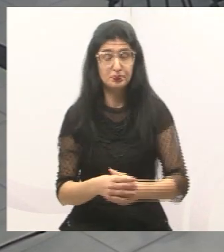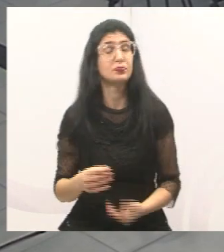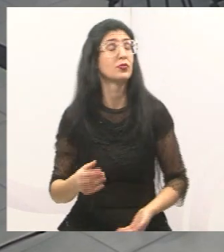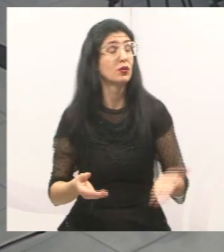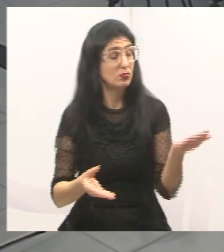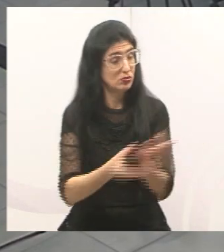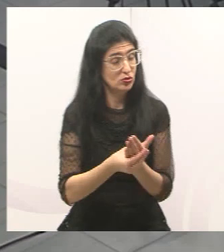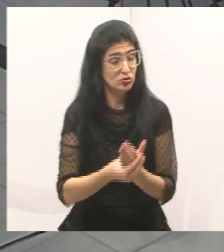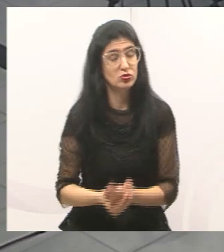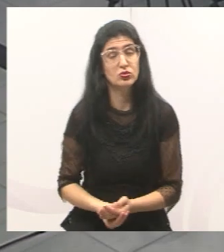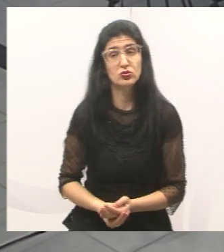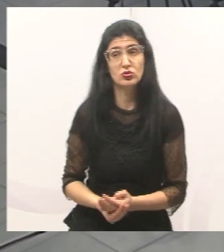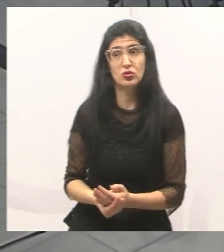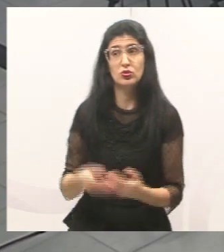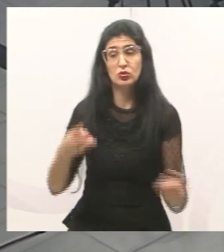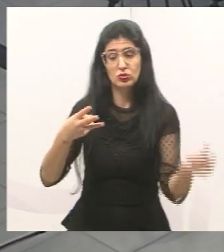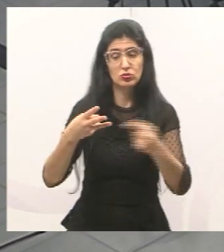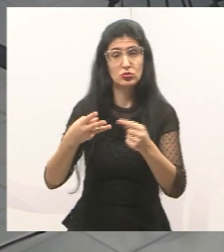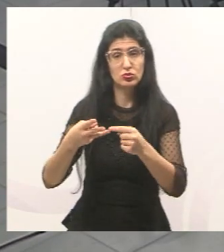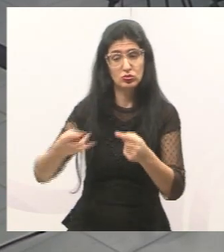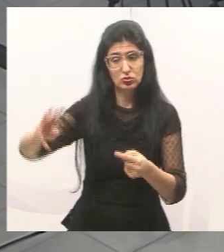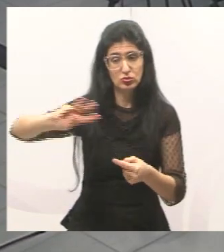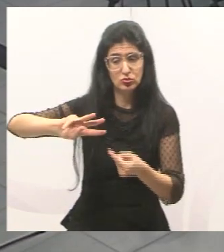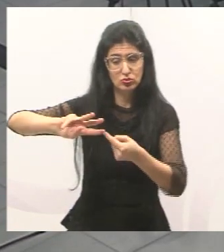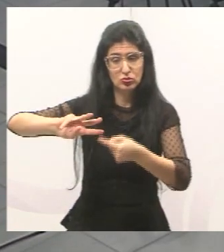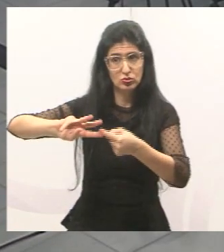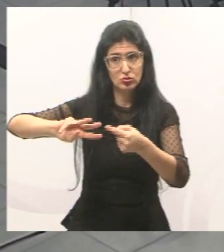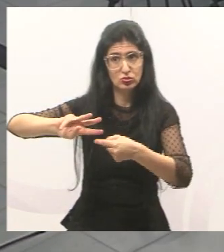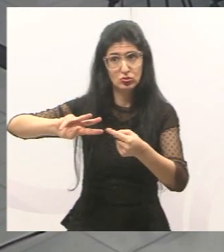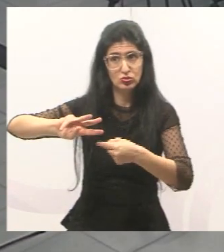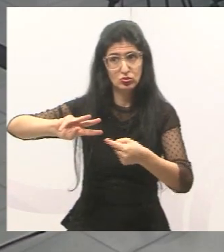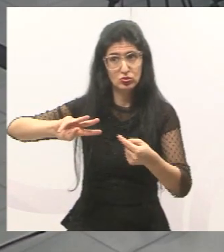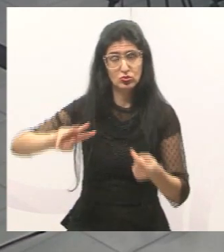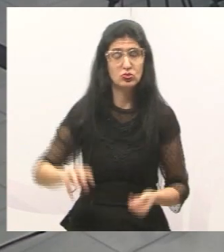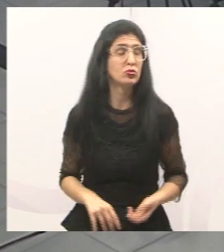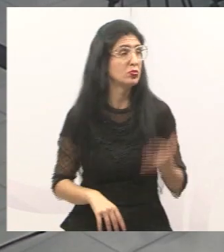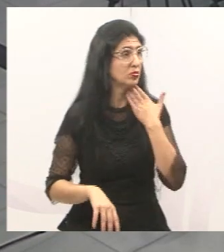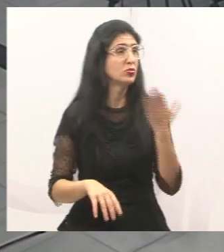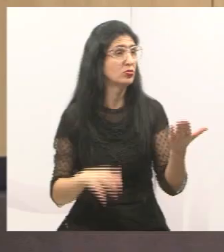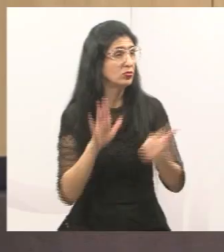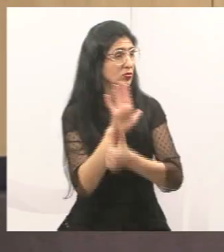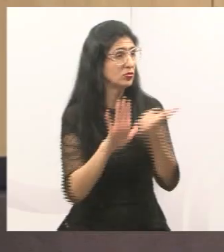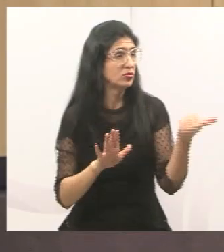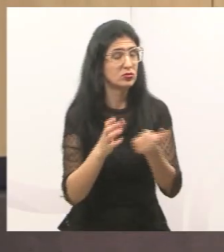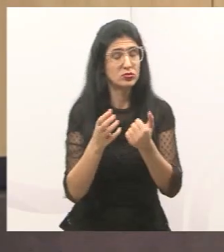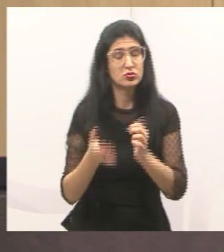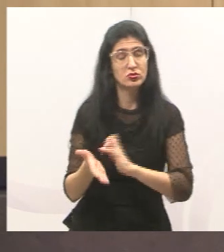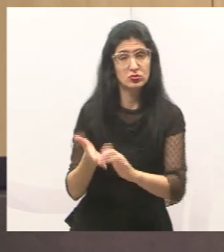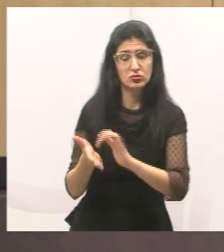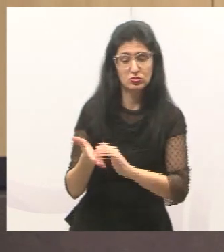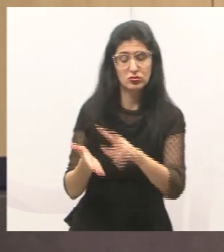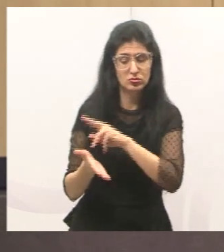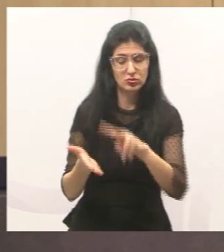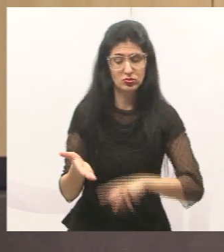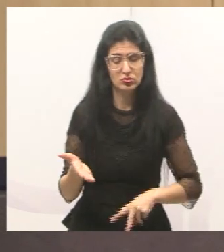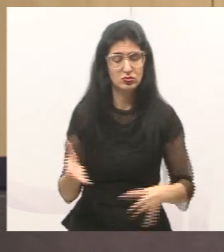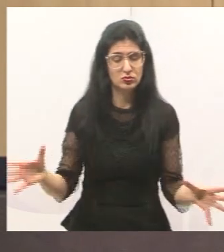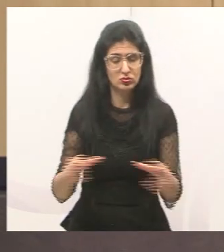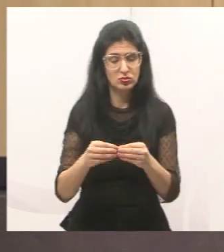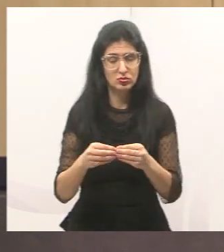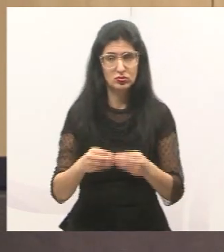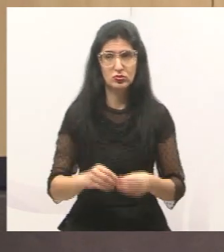processo para ser o último da nossa ordem do dia. Peço ao primeiro secretário, então, que faça a leitura do